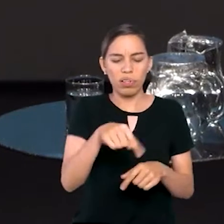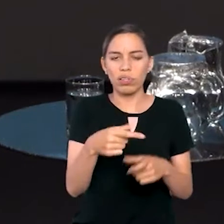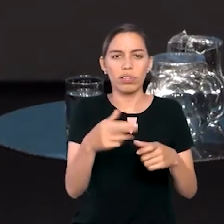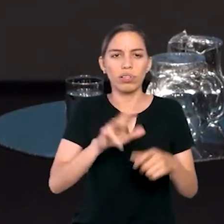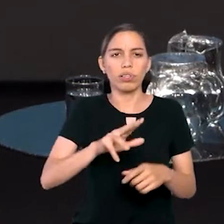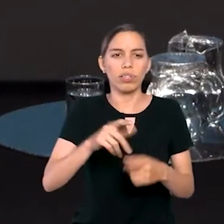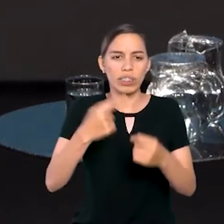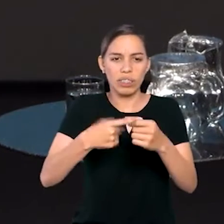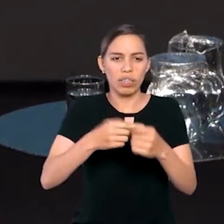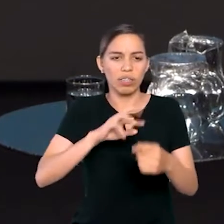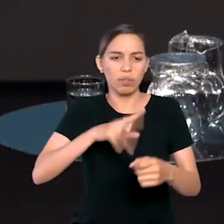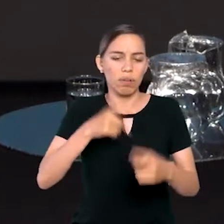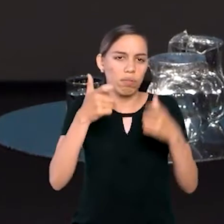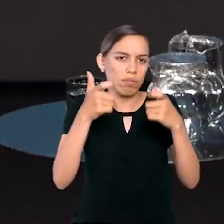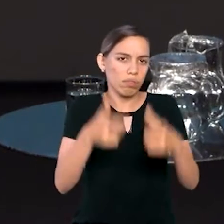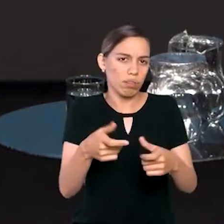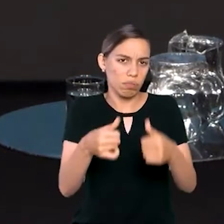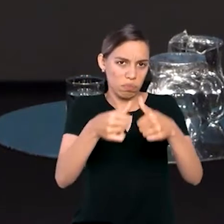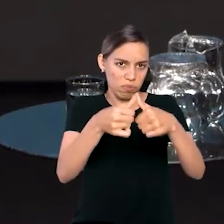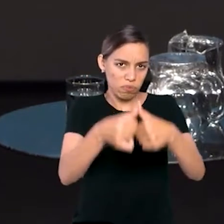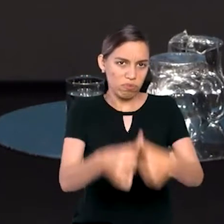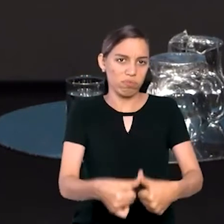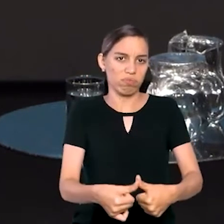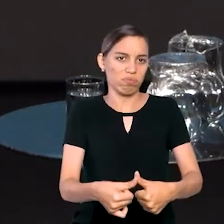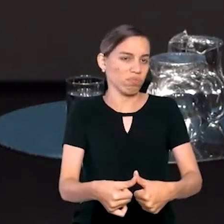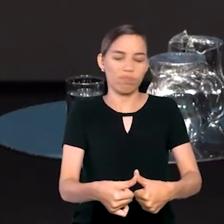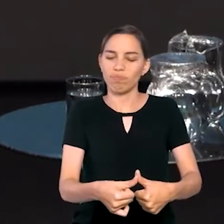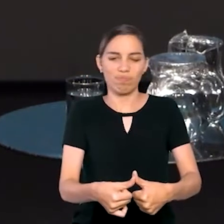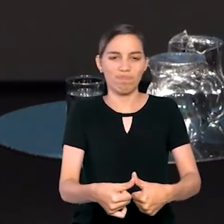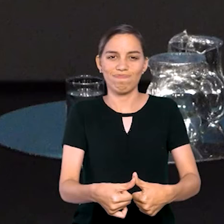ficar. E eu tenho olhado